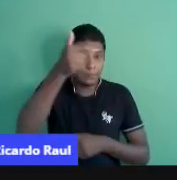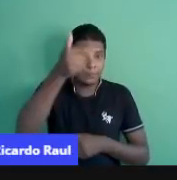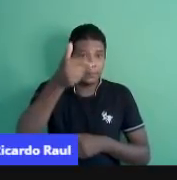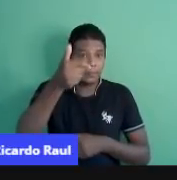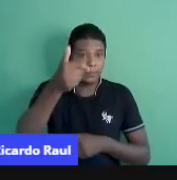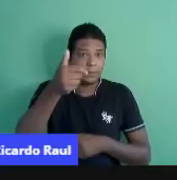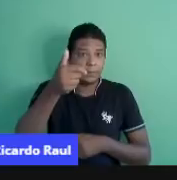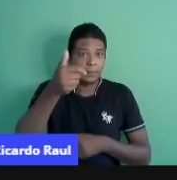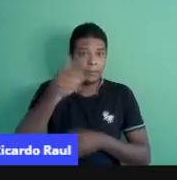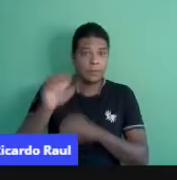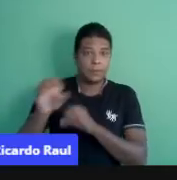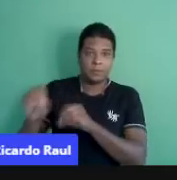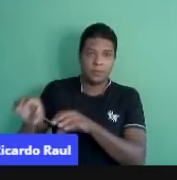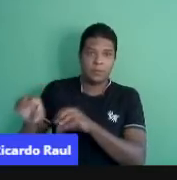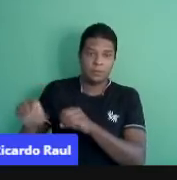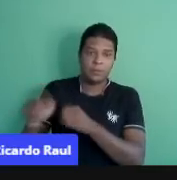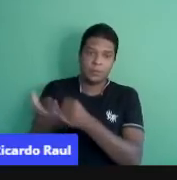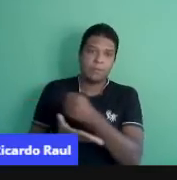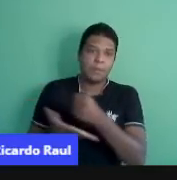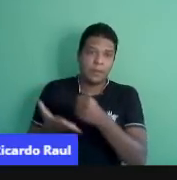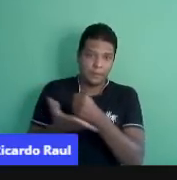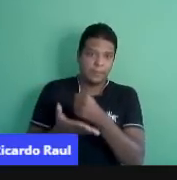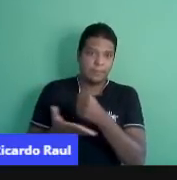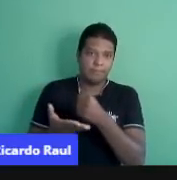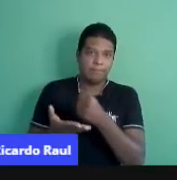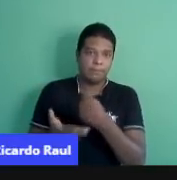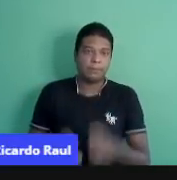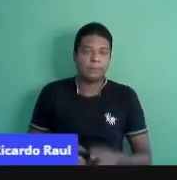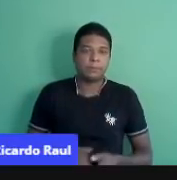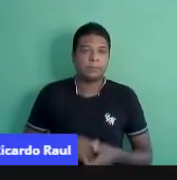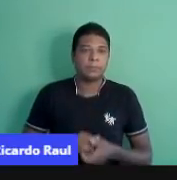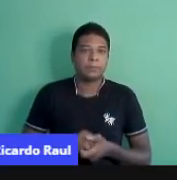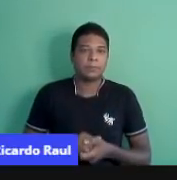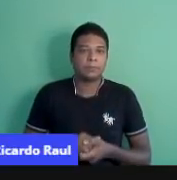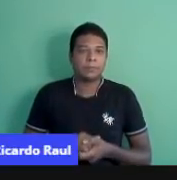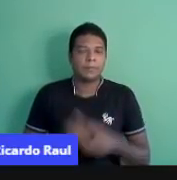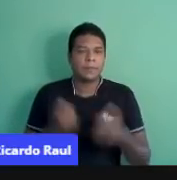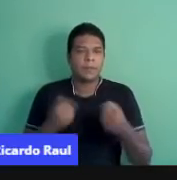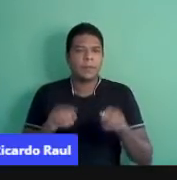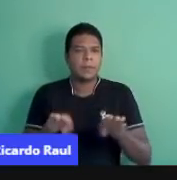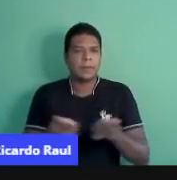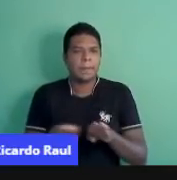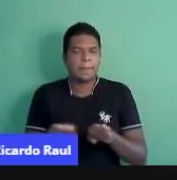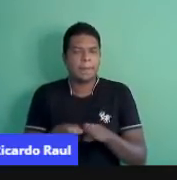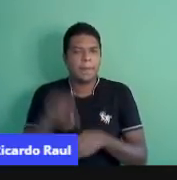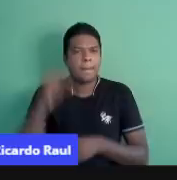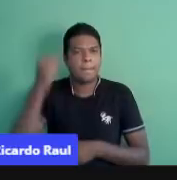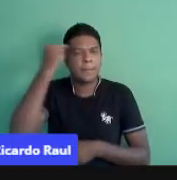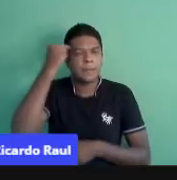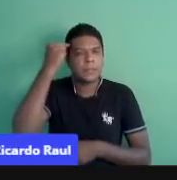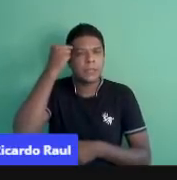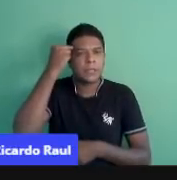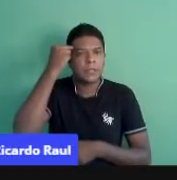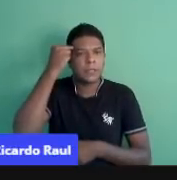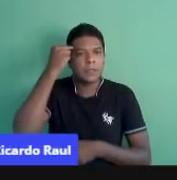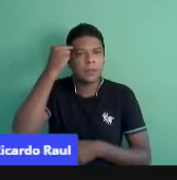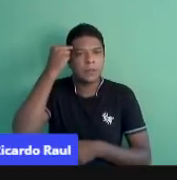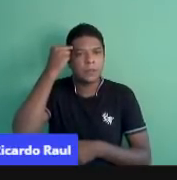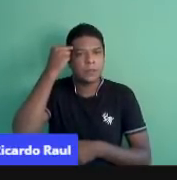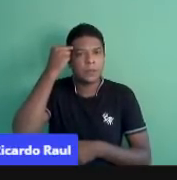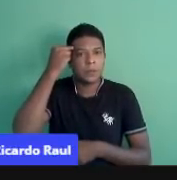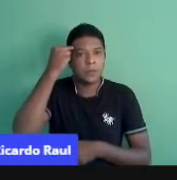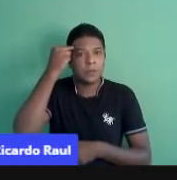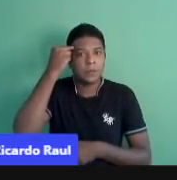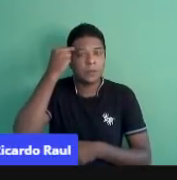para a educação básica. E nós precisamos pensar também que são faixas